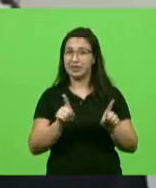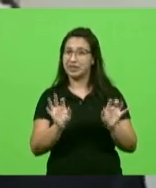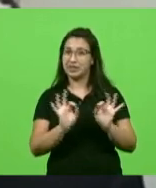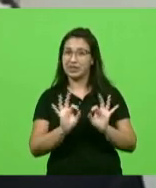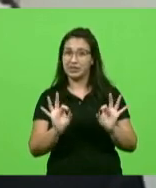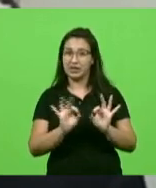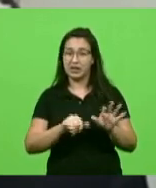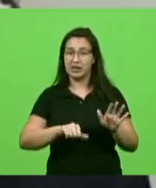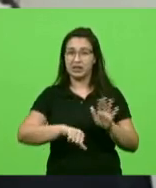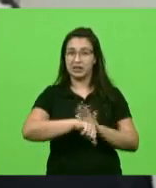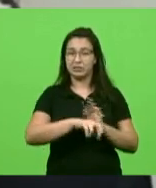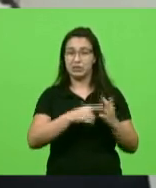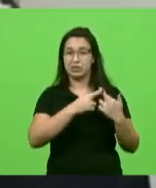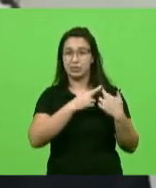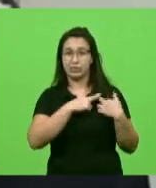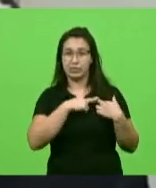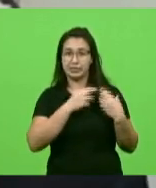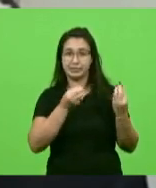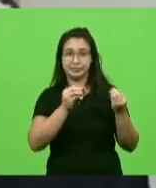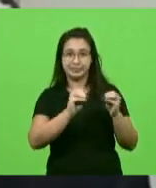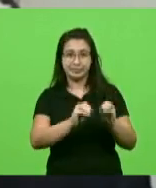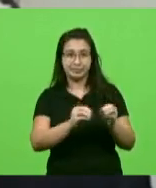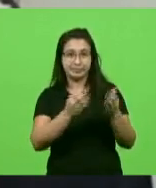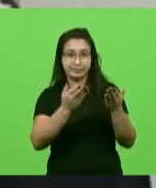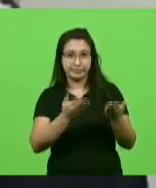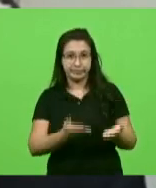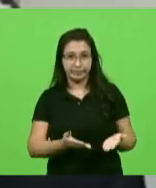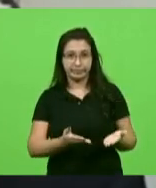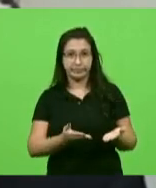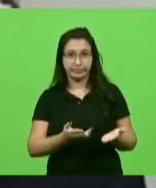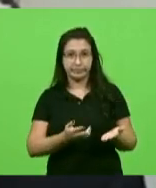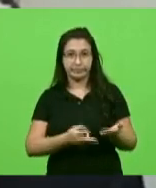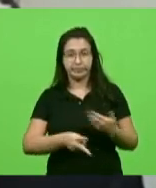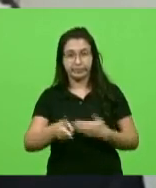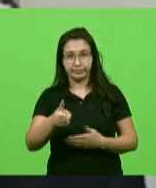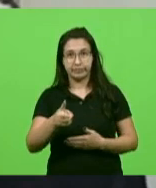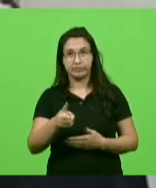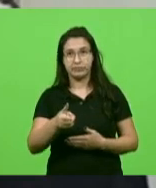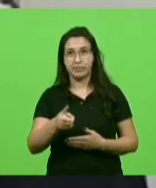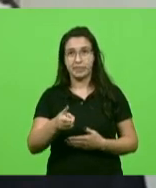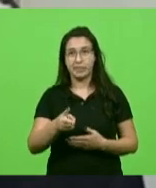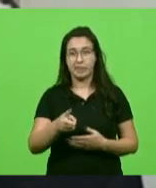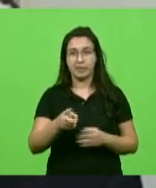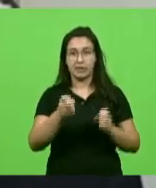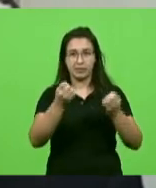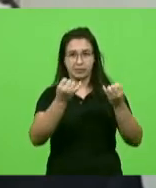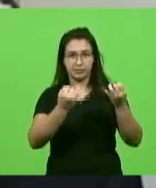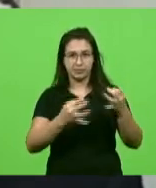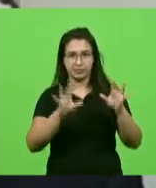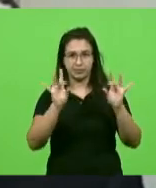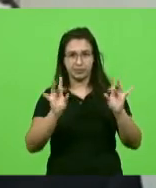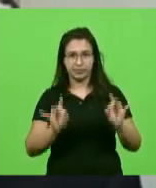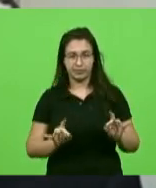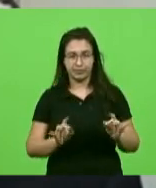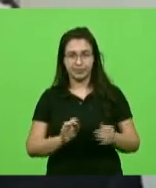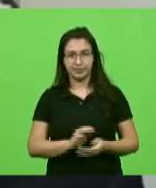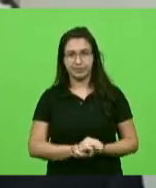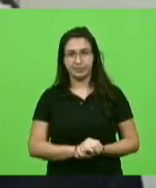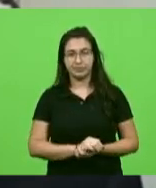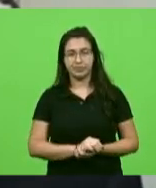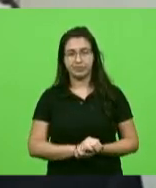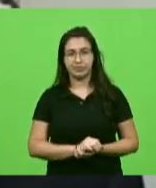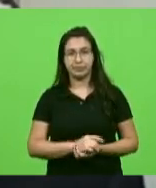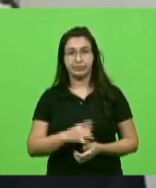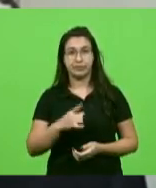crimes de responsabilidade que lhes são imputados a forma de proceder quanto aos fatos aqui descritos é lícita